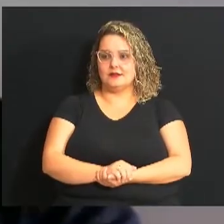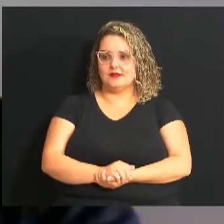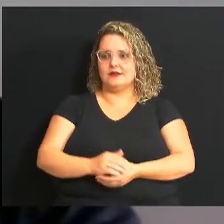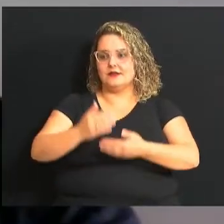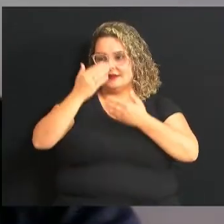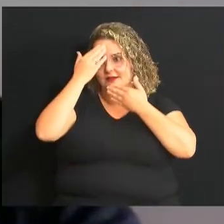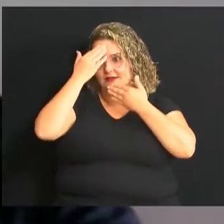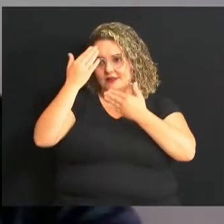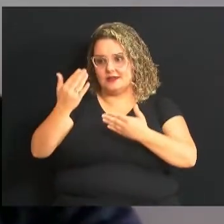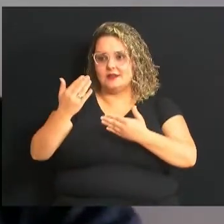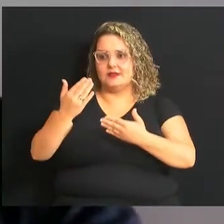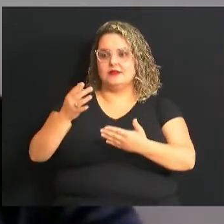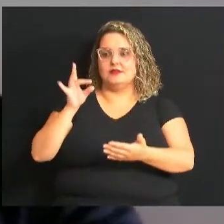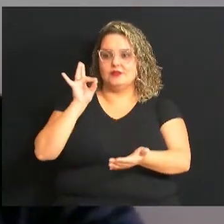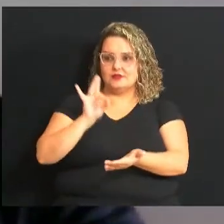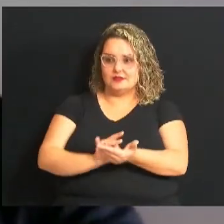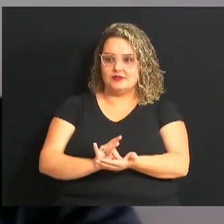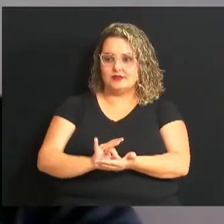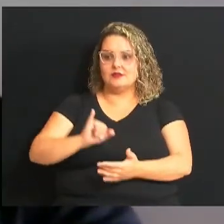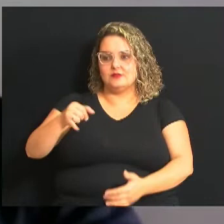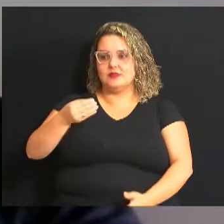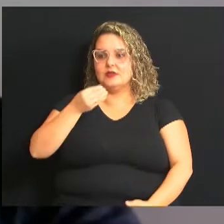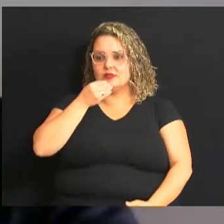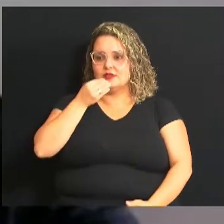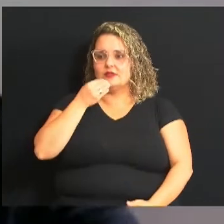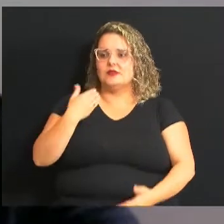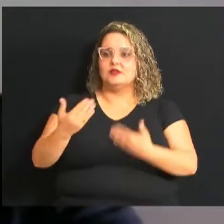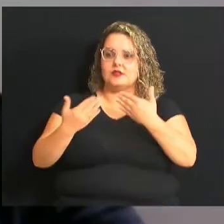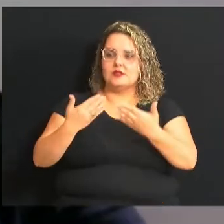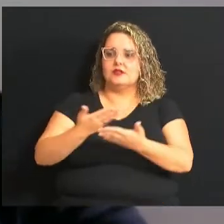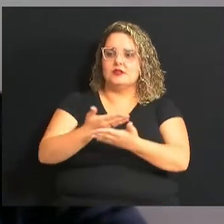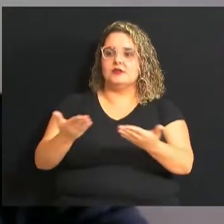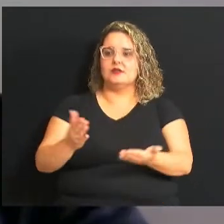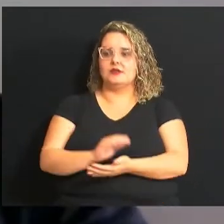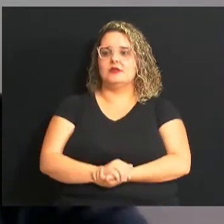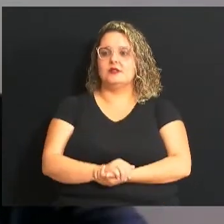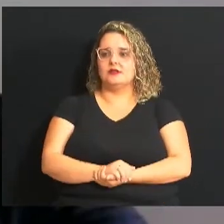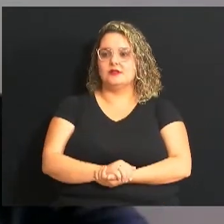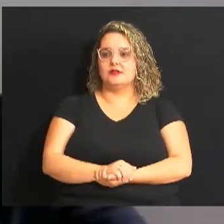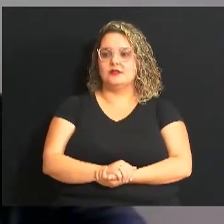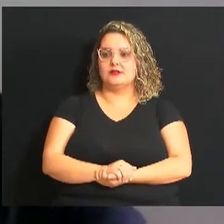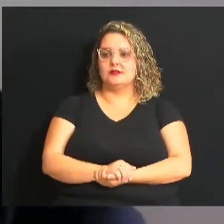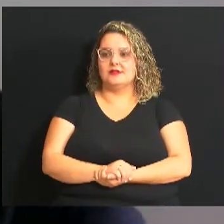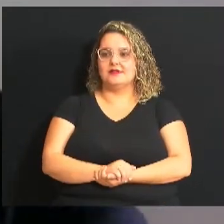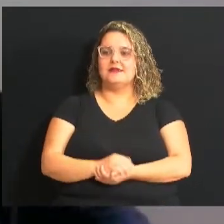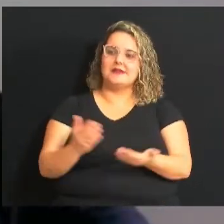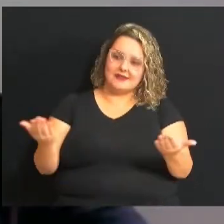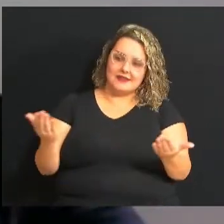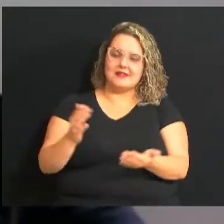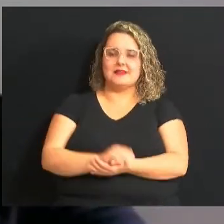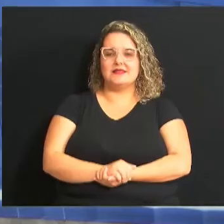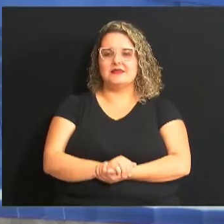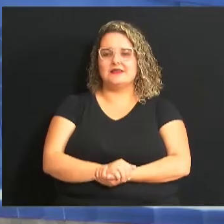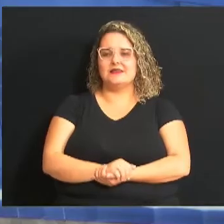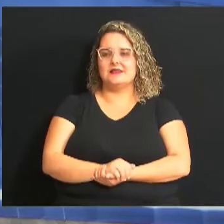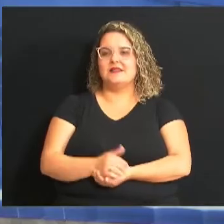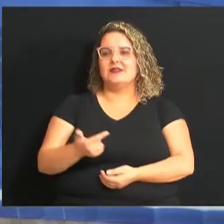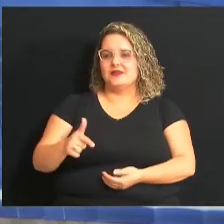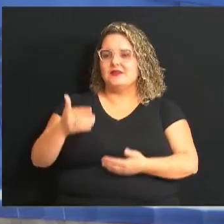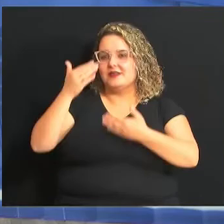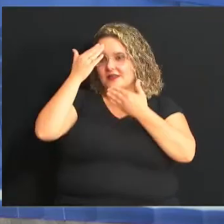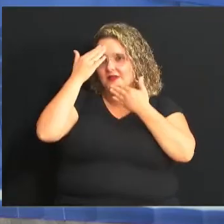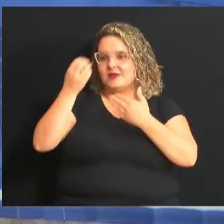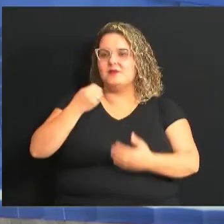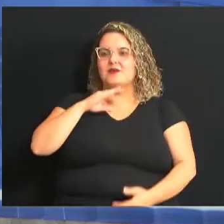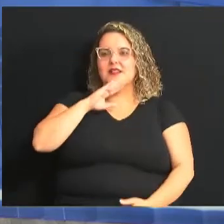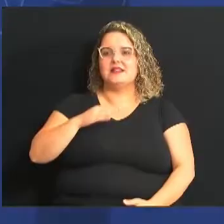Obrigado, eu que agradeço pela oportunidade de estar aqui falando com vocês, tá? E é isso. Então, mais uma vez, muito obrigada, uma boa tarde